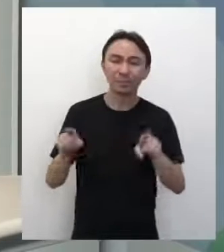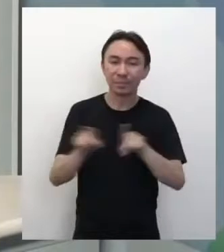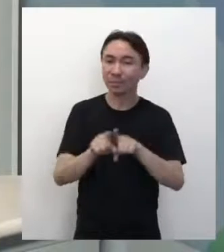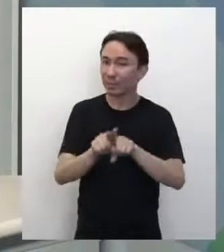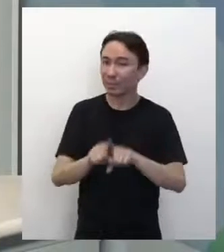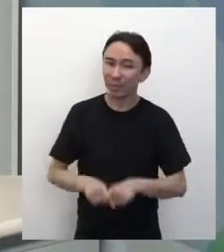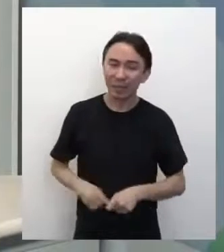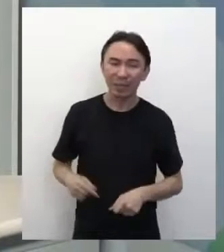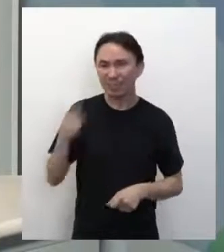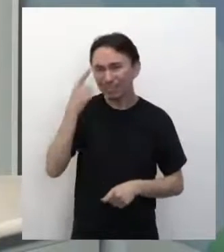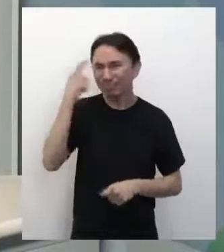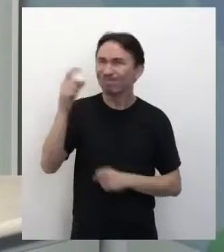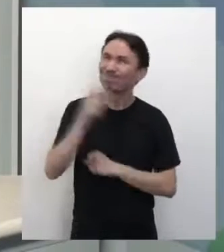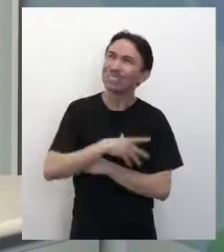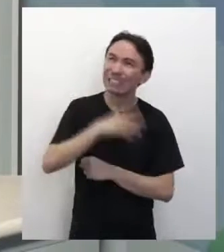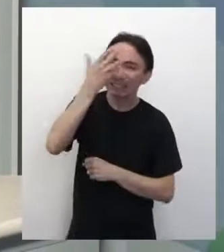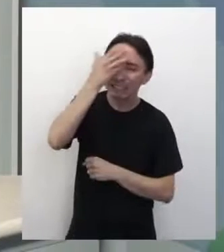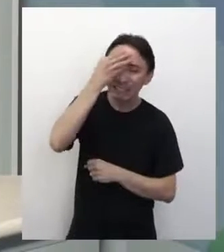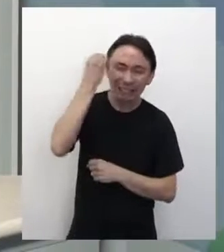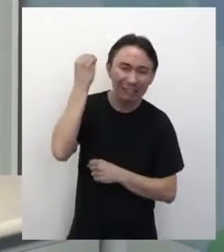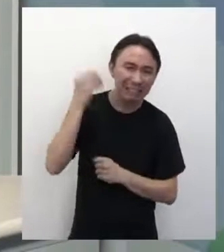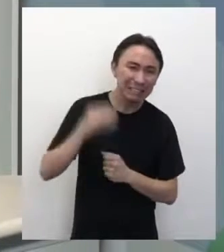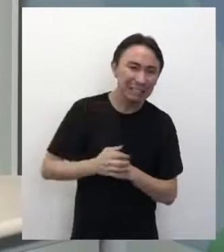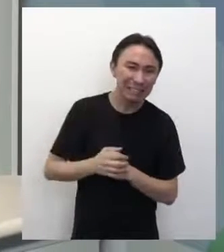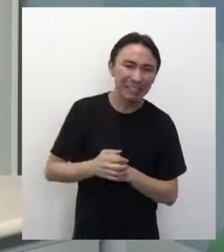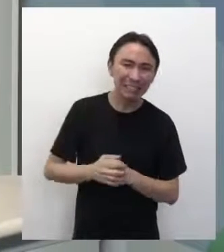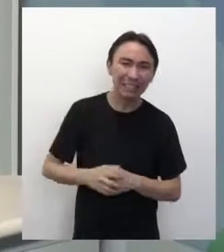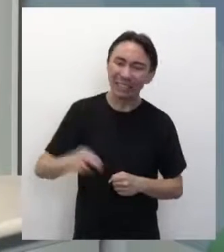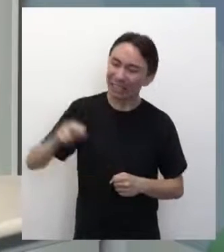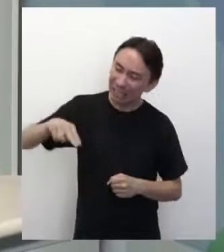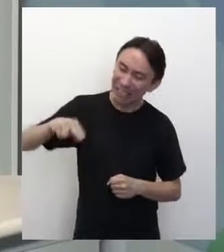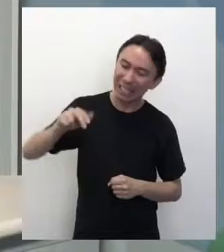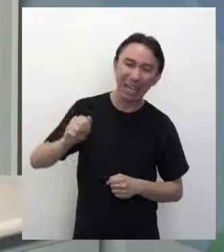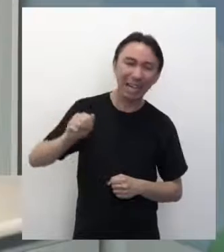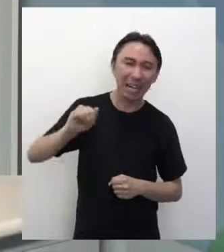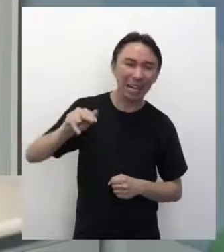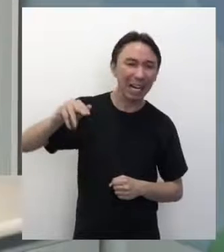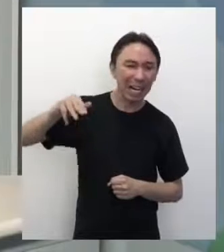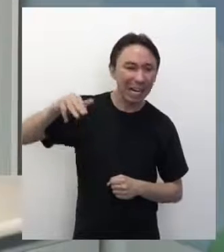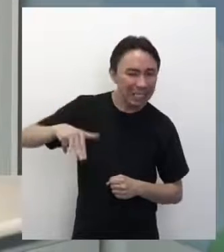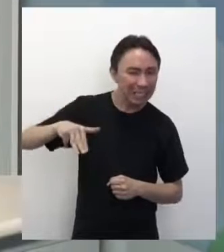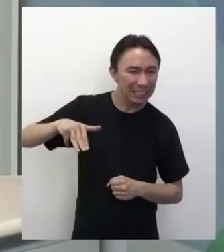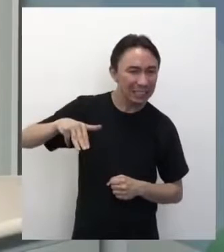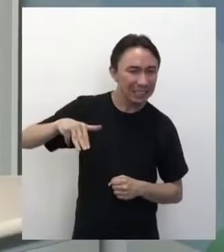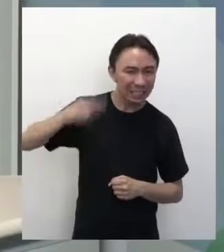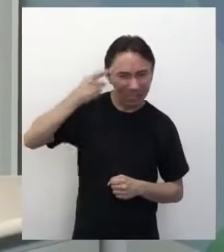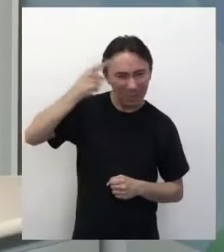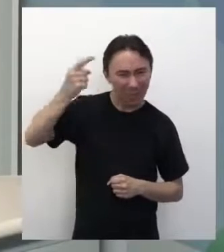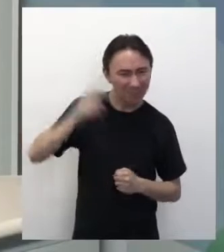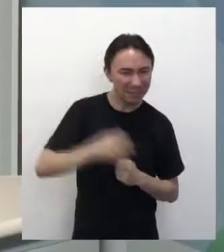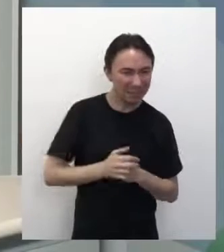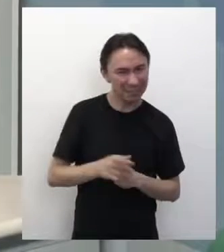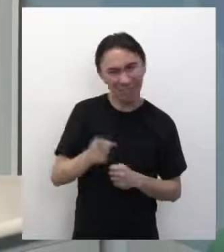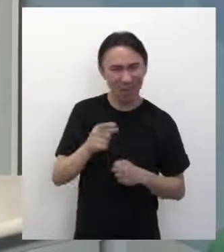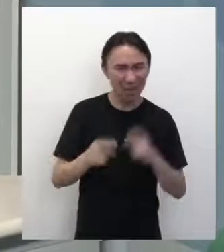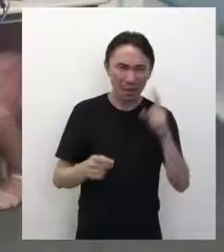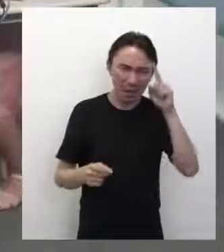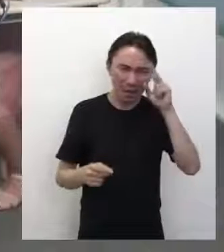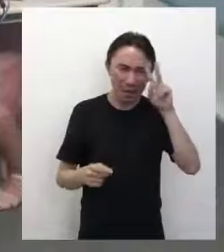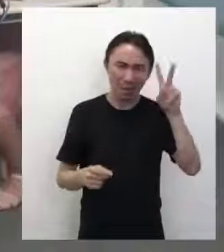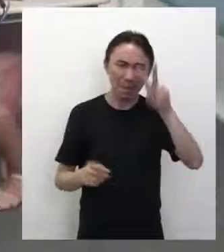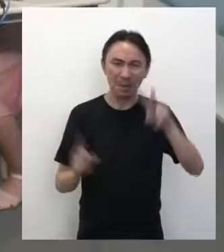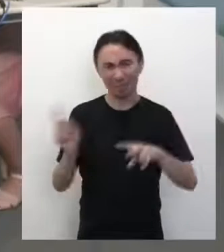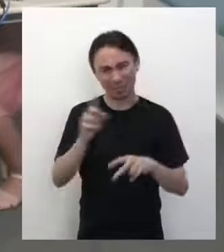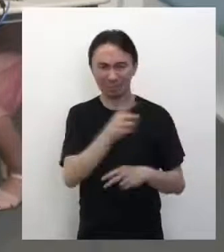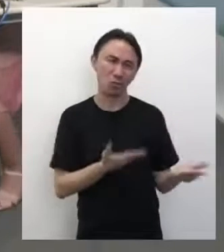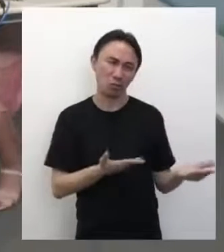agora de um cantor, dos professores mais antigos, vamos lembrar, o Naim. Lembra do Naim? Ele fazia... Você não vai lembrar que você é jovem. Você lembra do Naim?